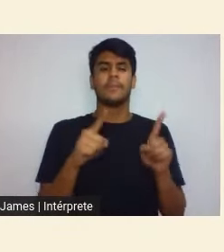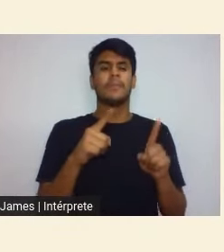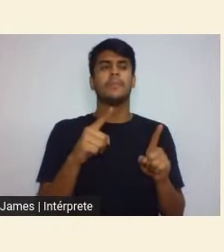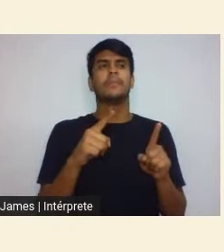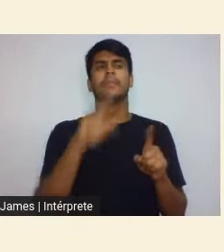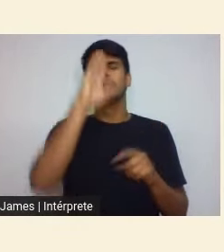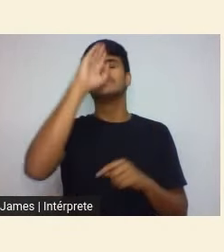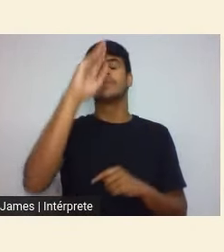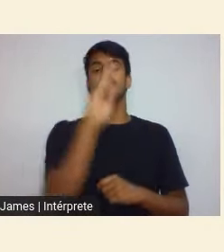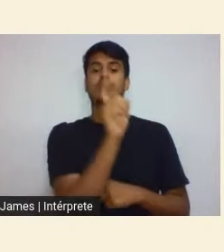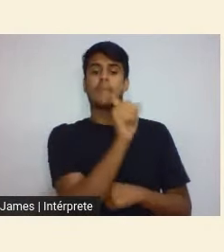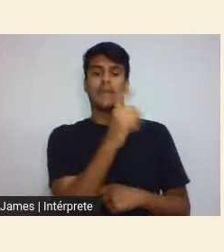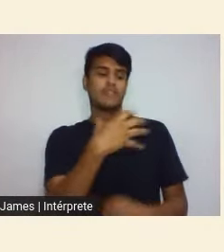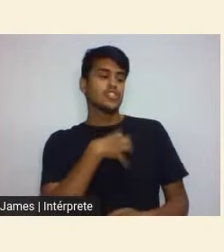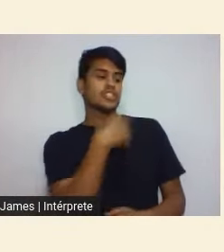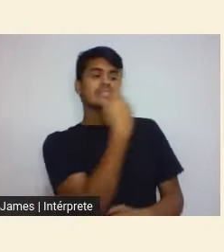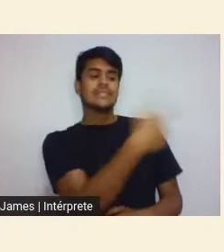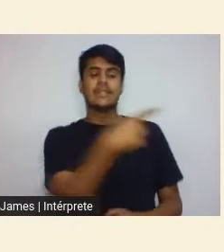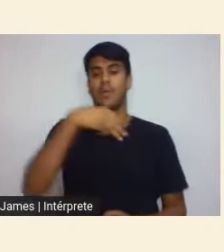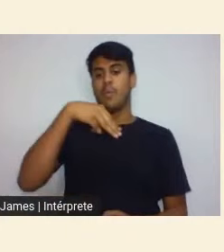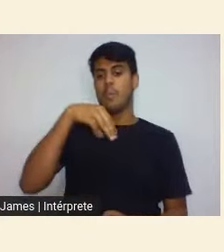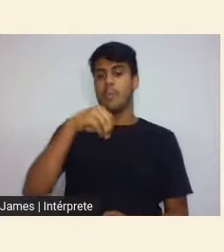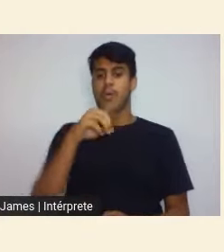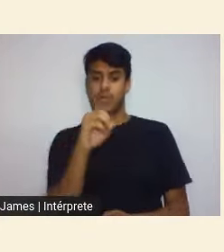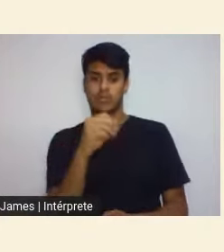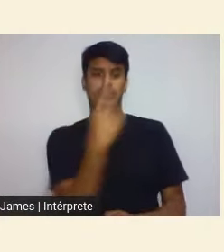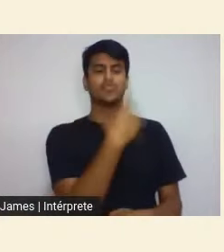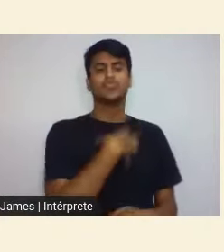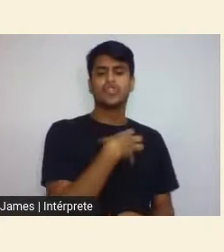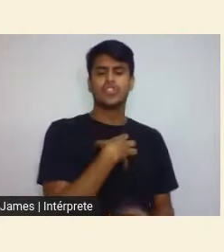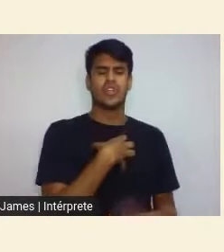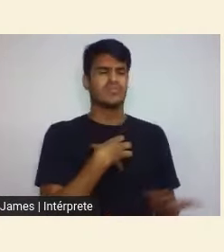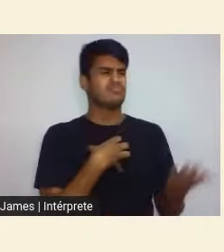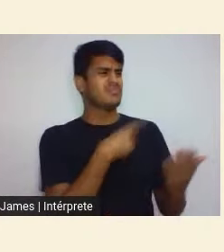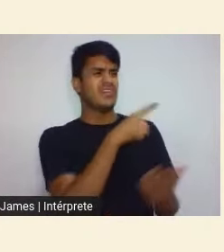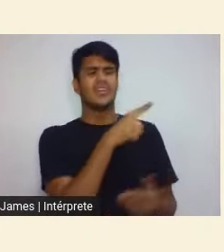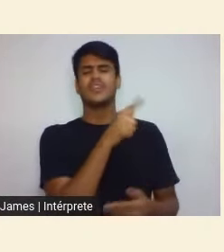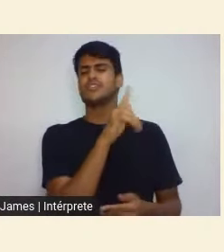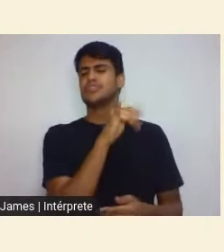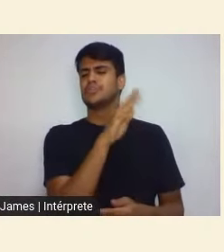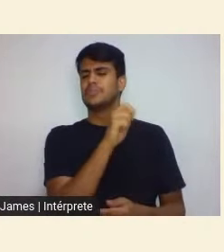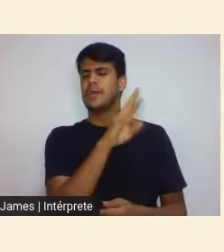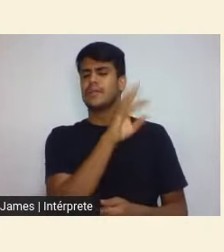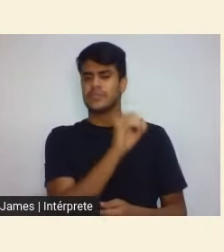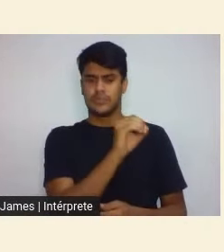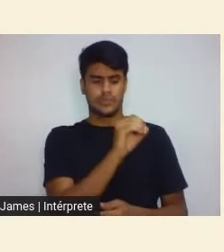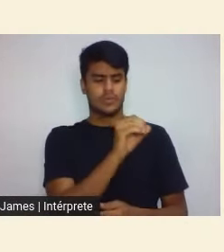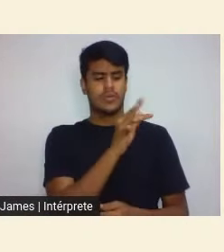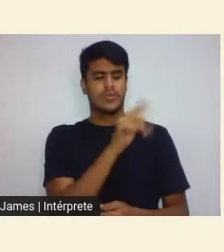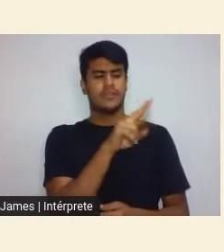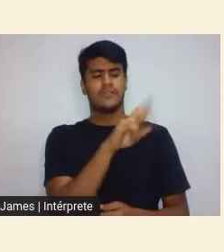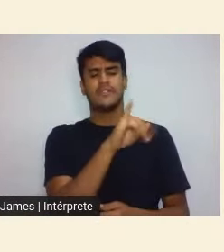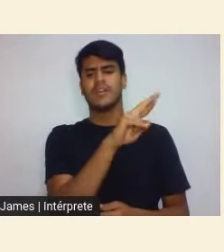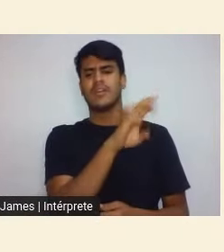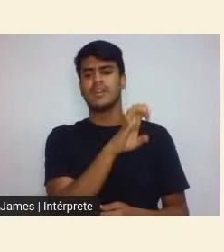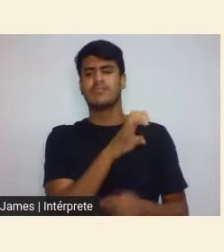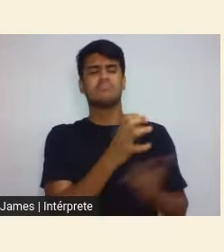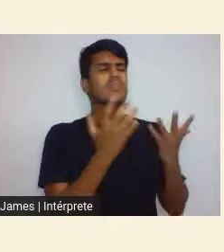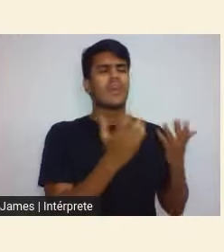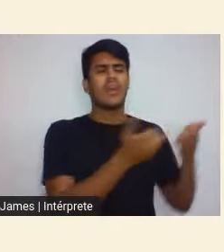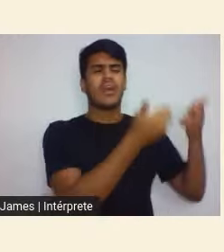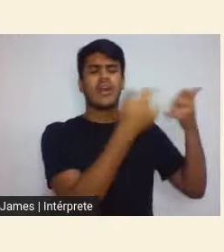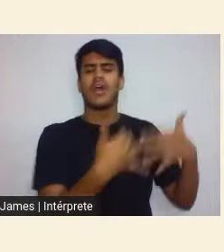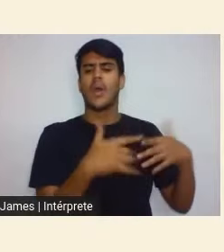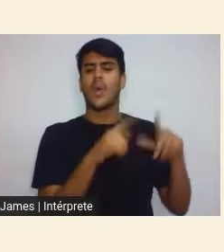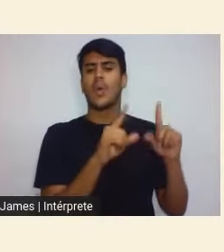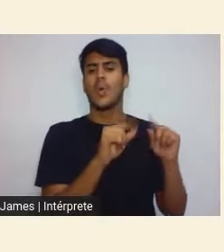modernista, não é? Quer dizer, o que que Gilberto Freire estava querendo dizer com esse novo enunciado, né? É a